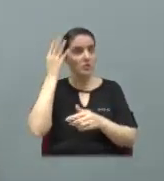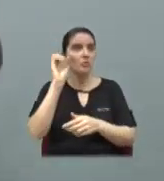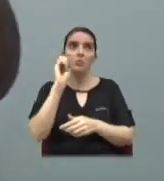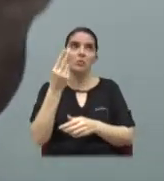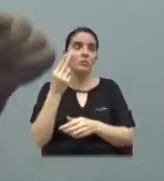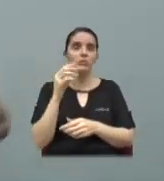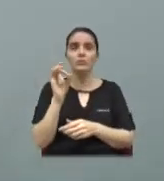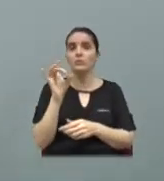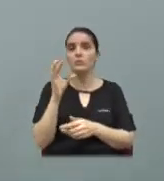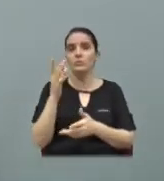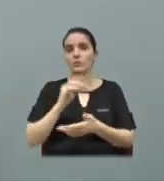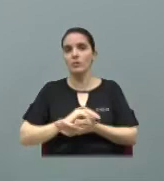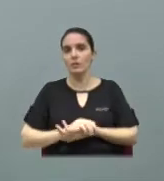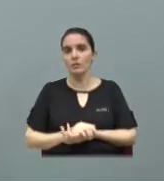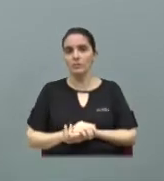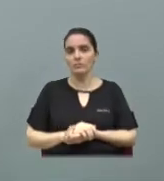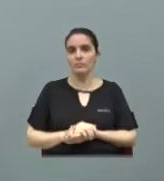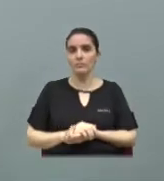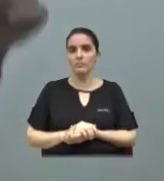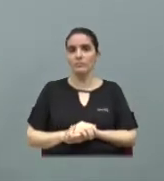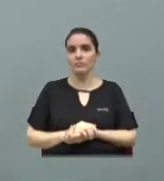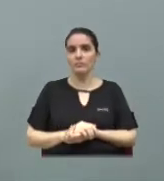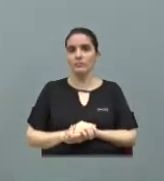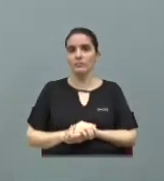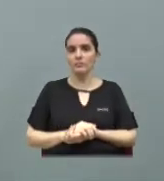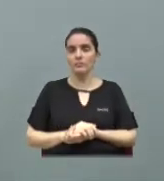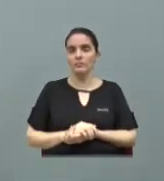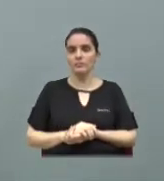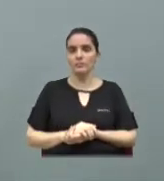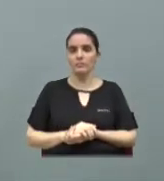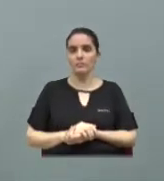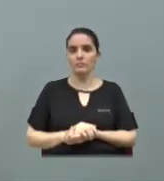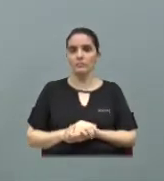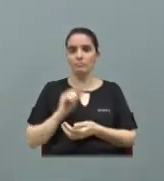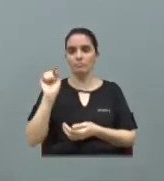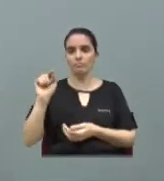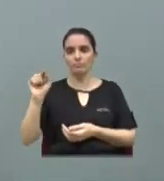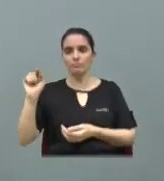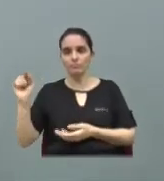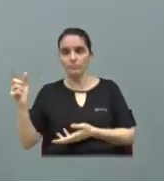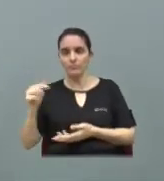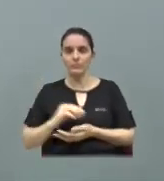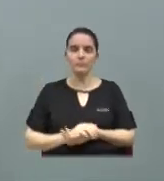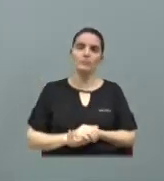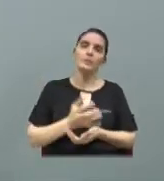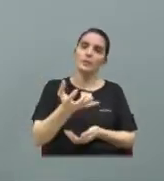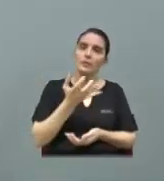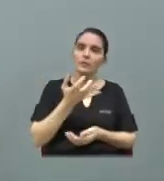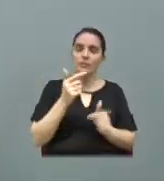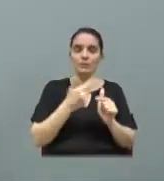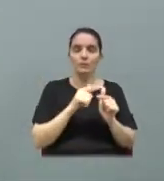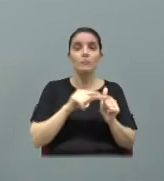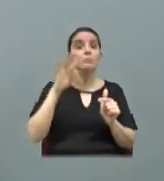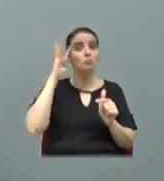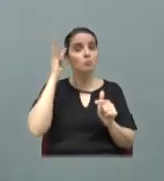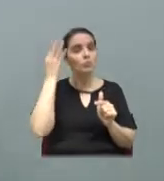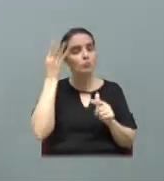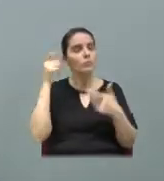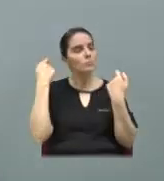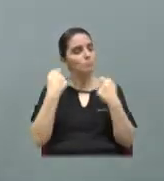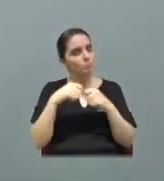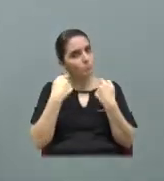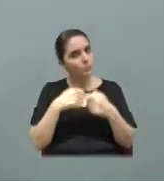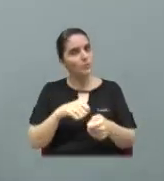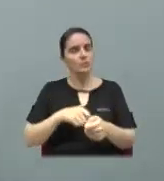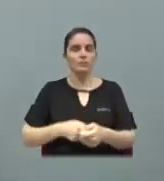para ficar... Nós queremos que resolva, doutor Rafael. E aqui nós cobramos, devemos cobrar,